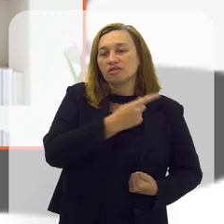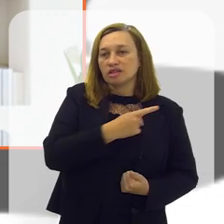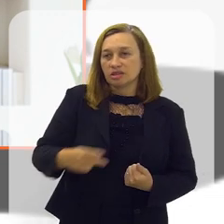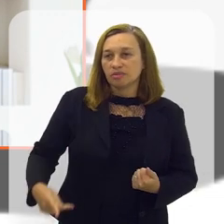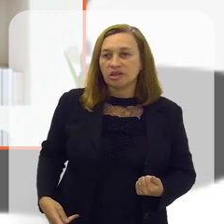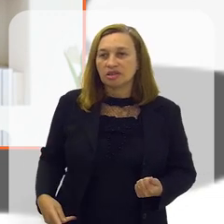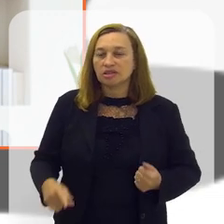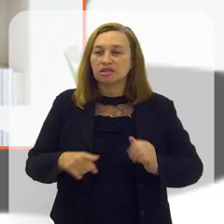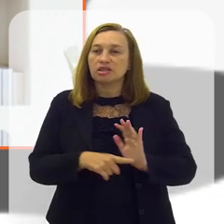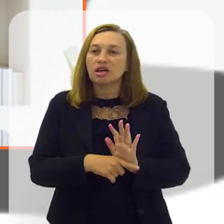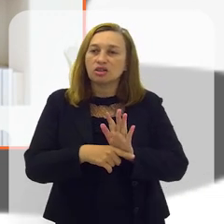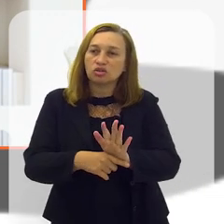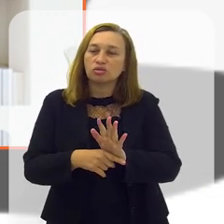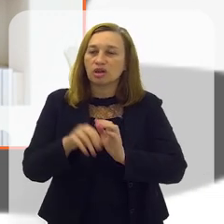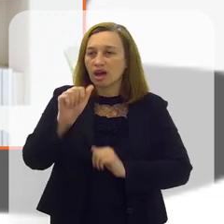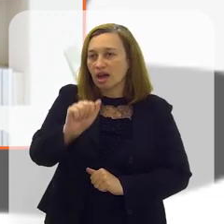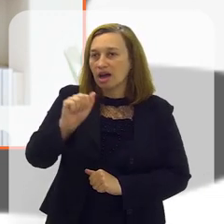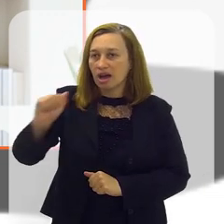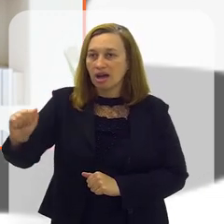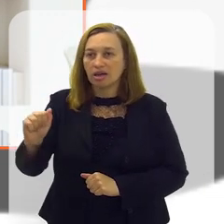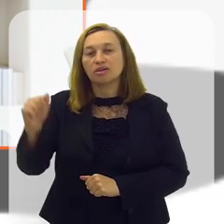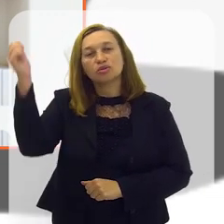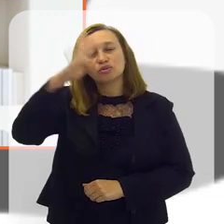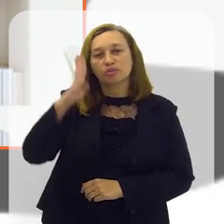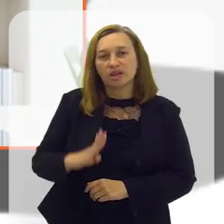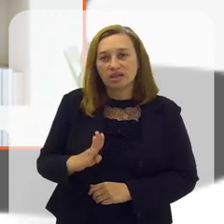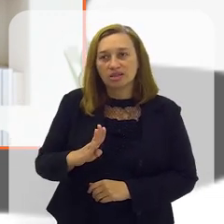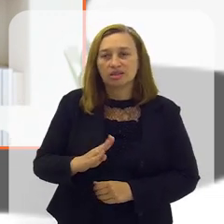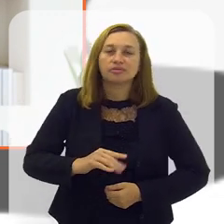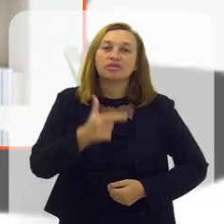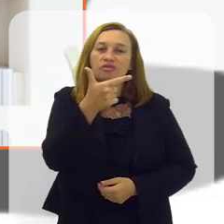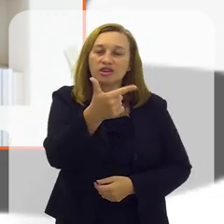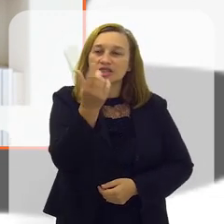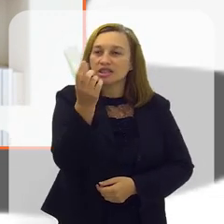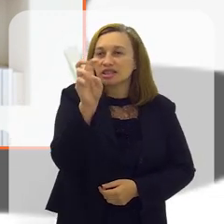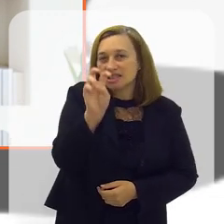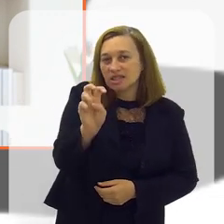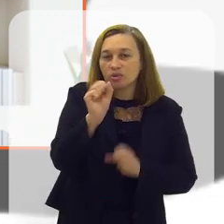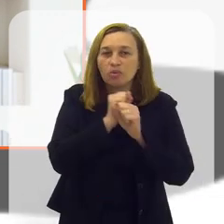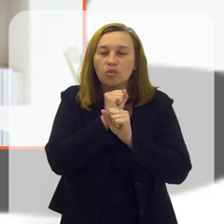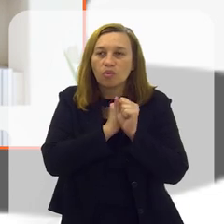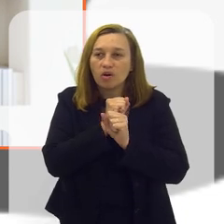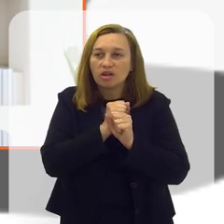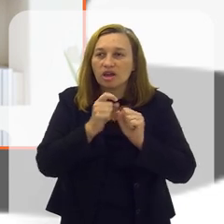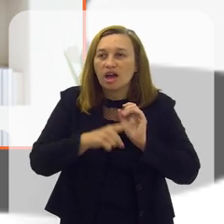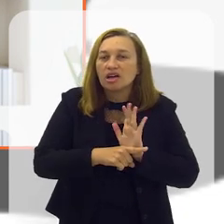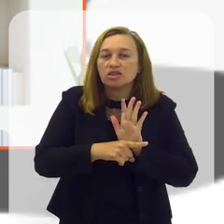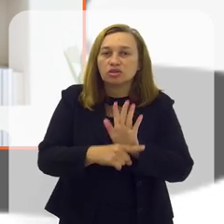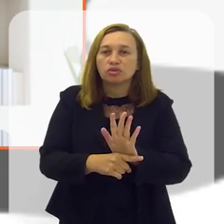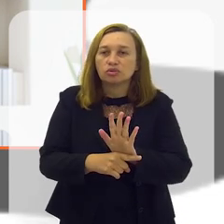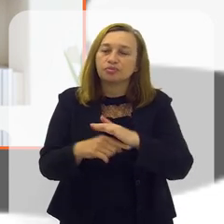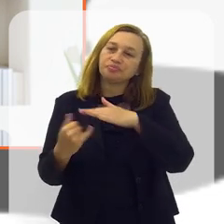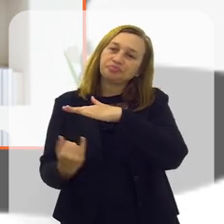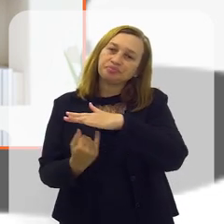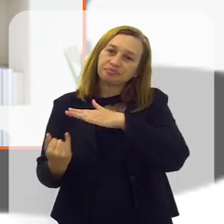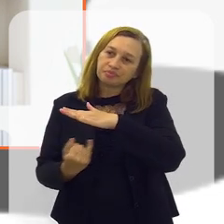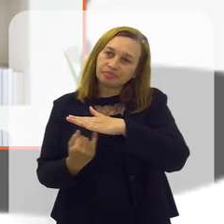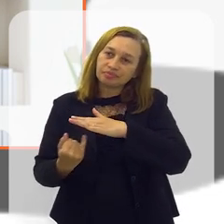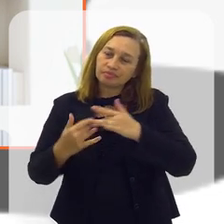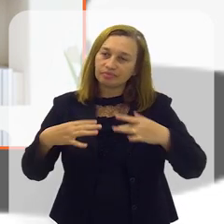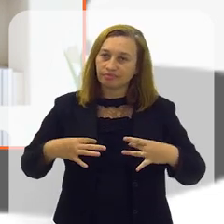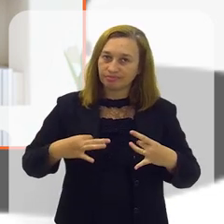de Serviços Gerais de Alcoólicos Anônimos do Brasil, que há 25 anos contribui com a